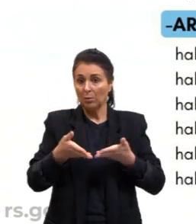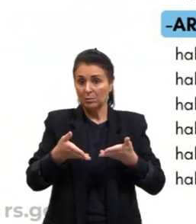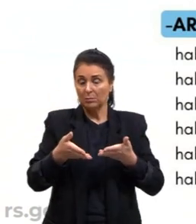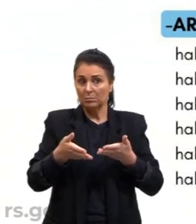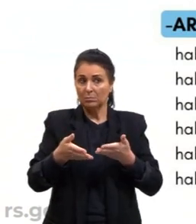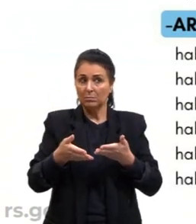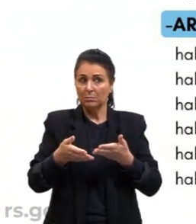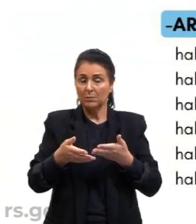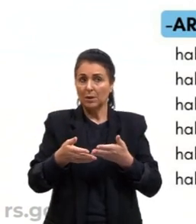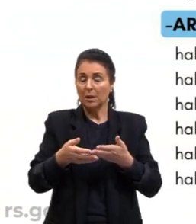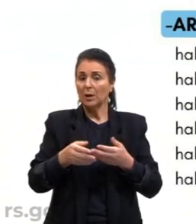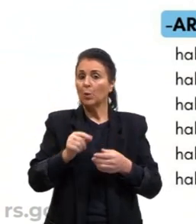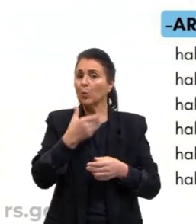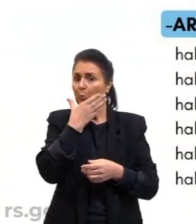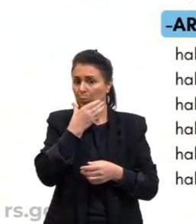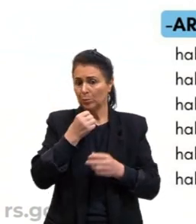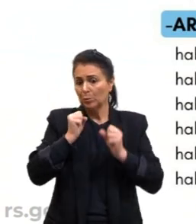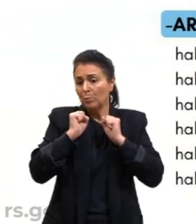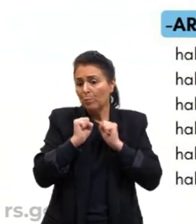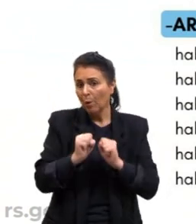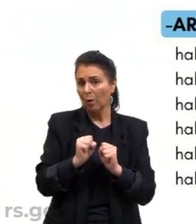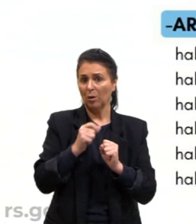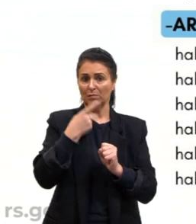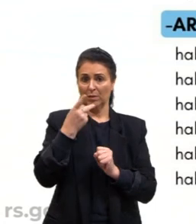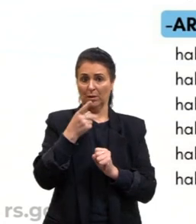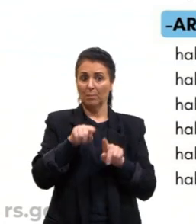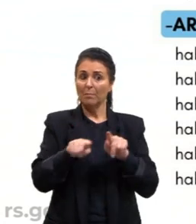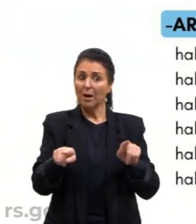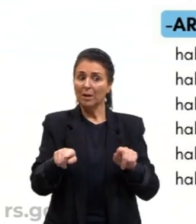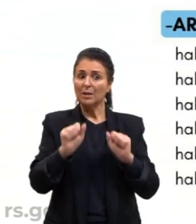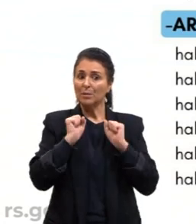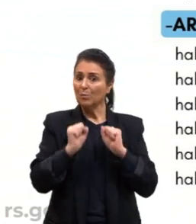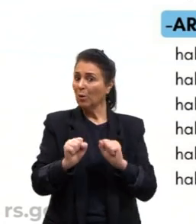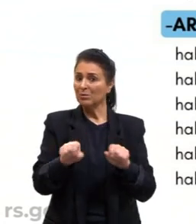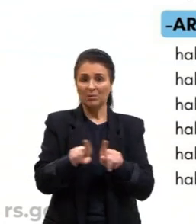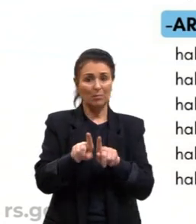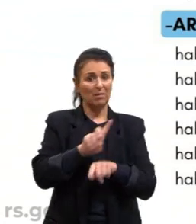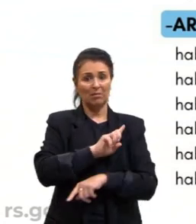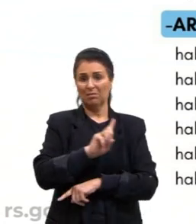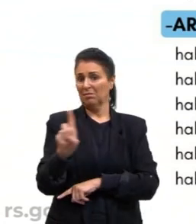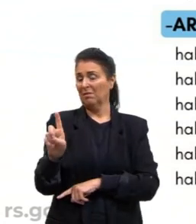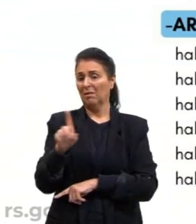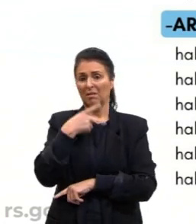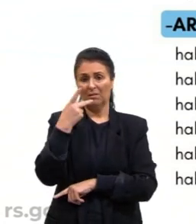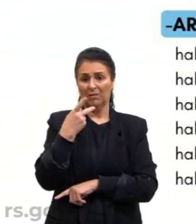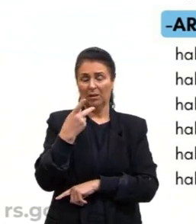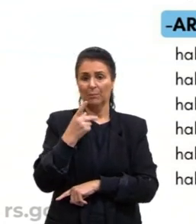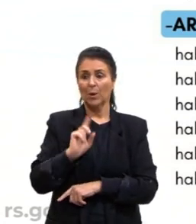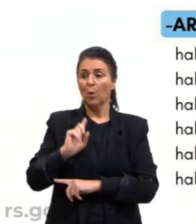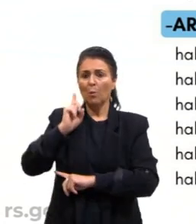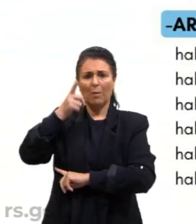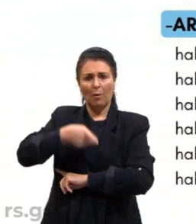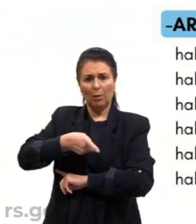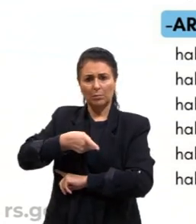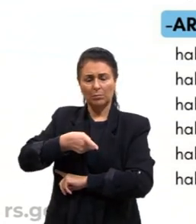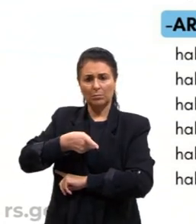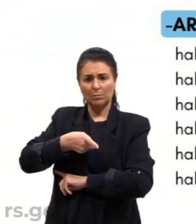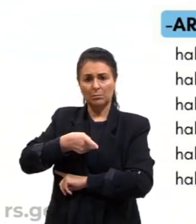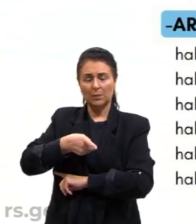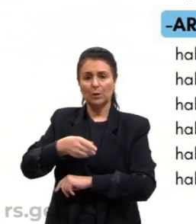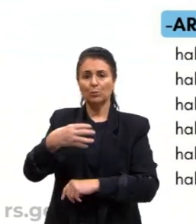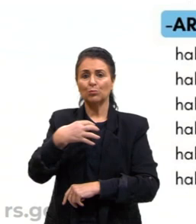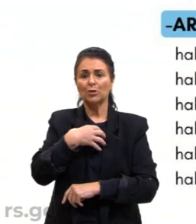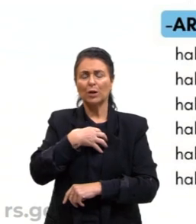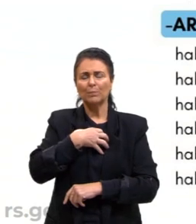uma probabilidade não é uma certeza talvez aconteça talvez não uma ordem eu sei gente que ordem se dá no modo imperativo